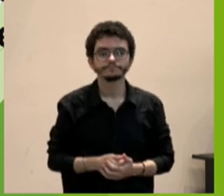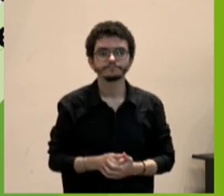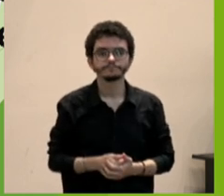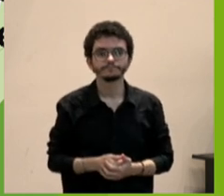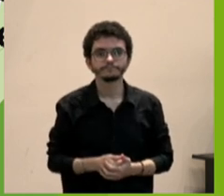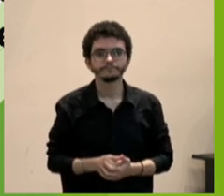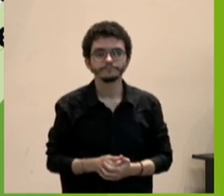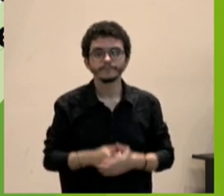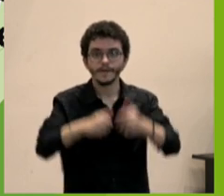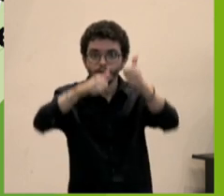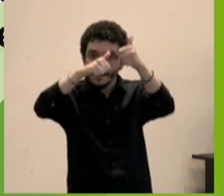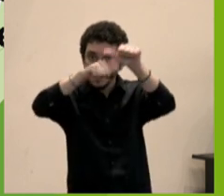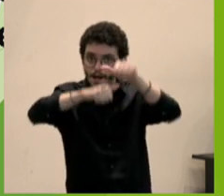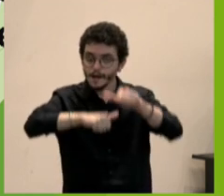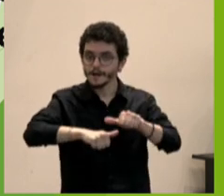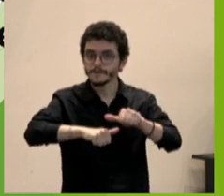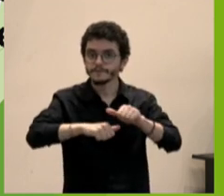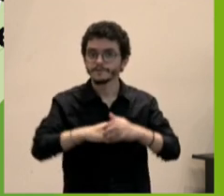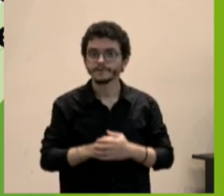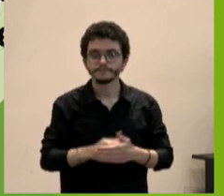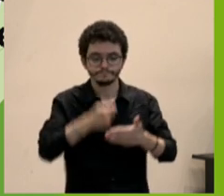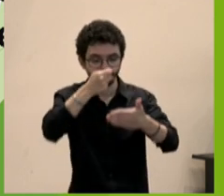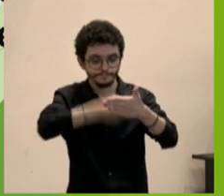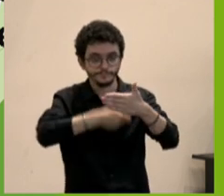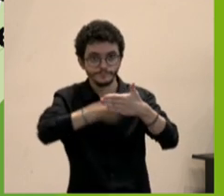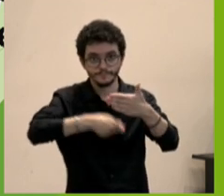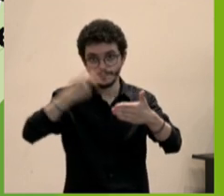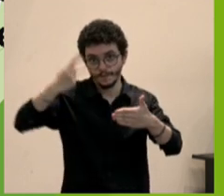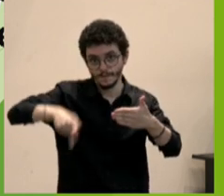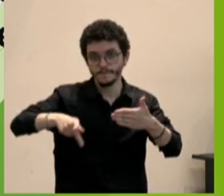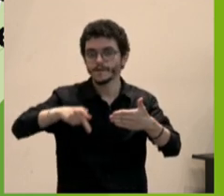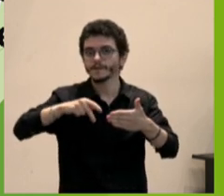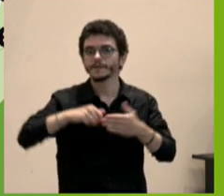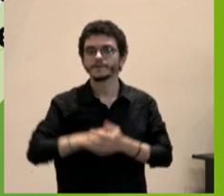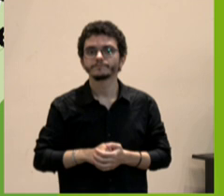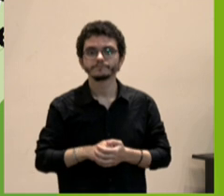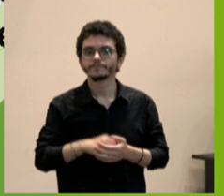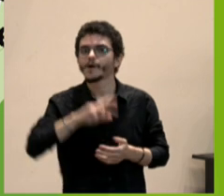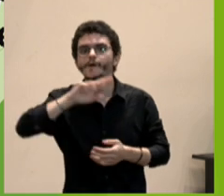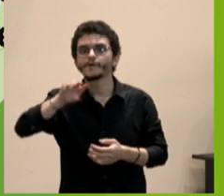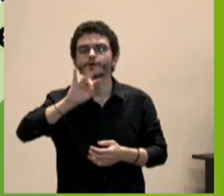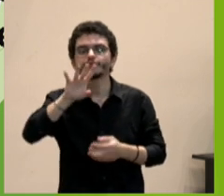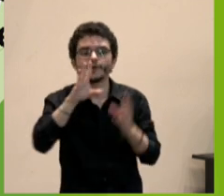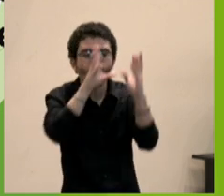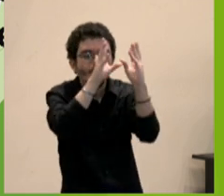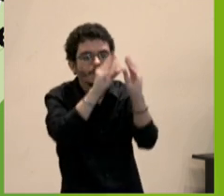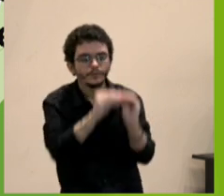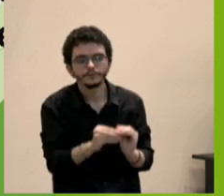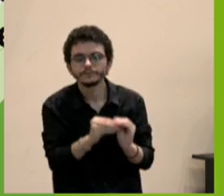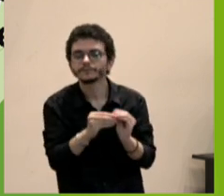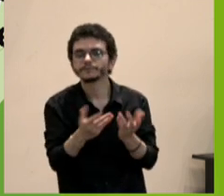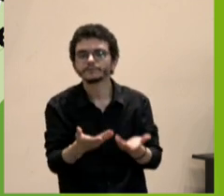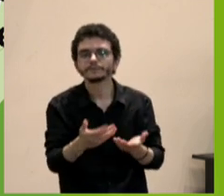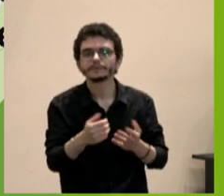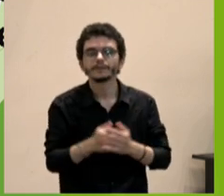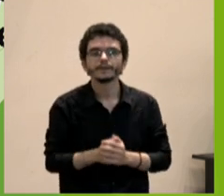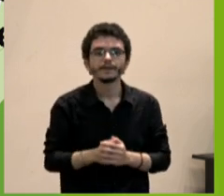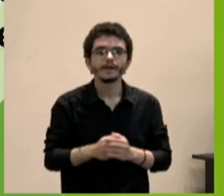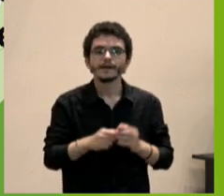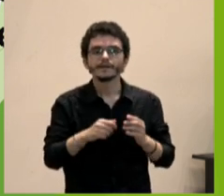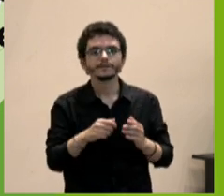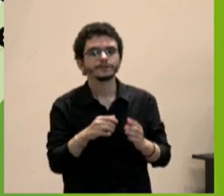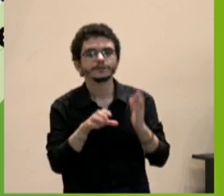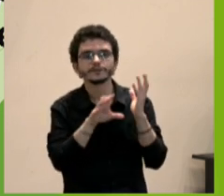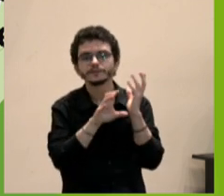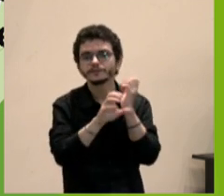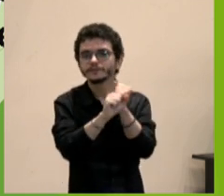a avaliação que defendemos aqui não se reduz à aferição de resultados